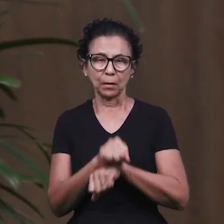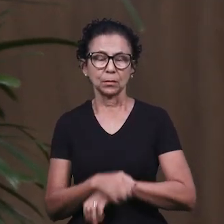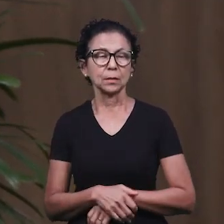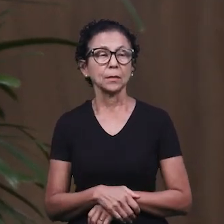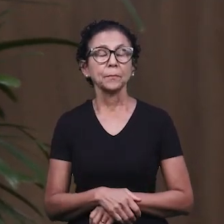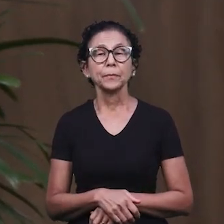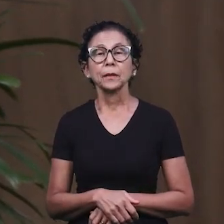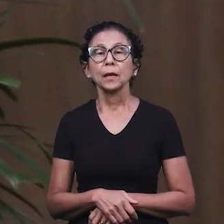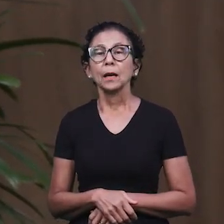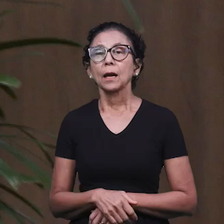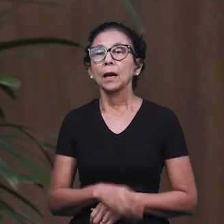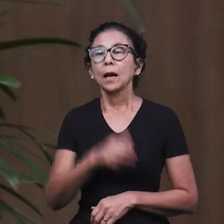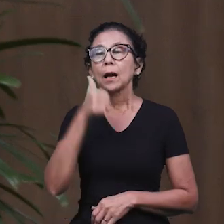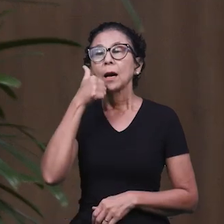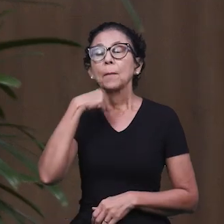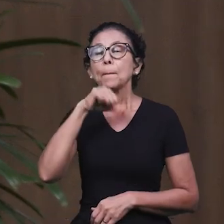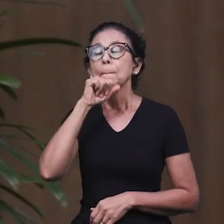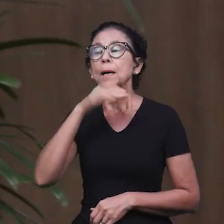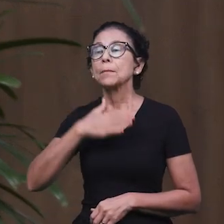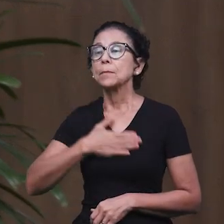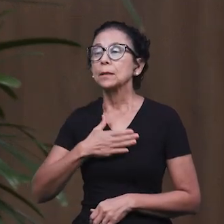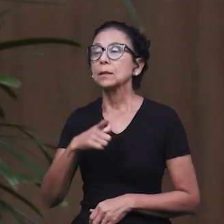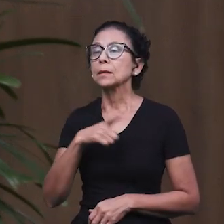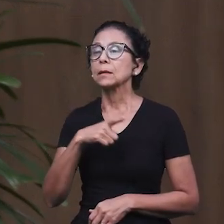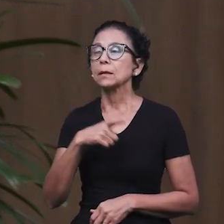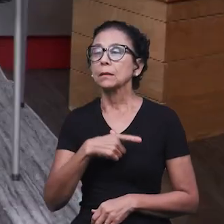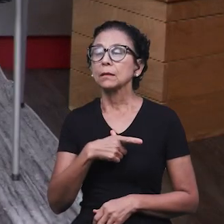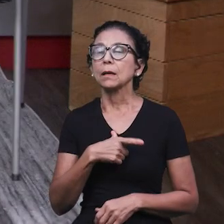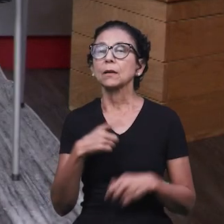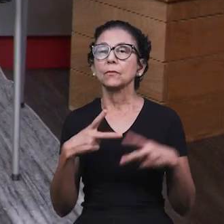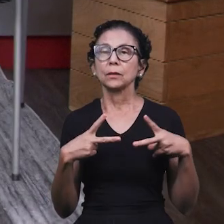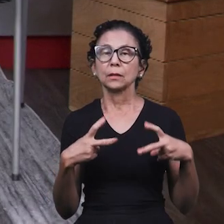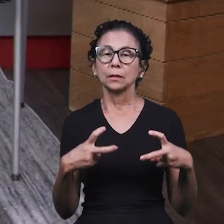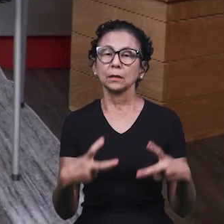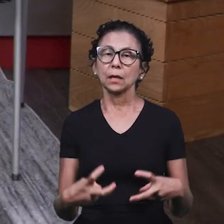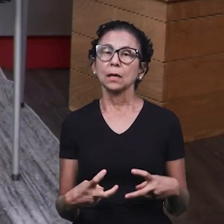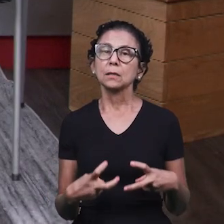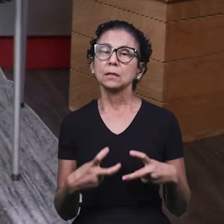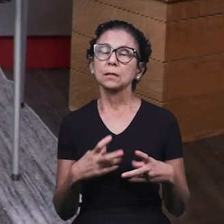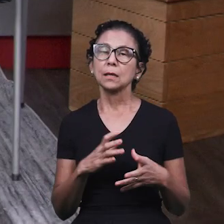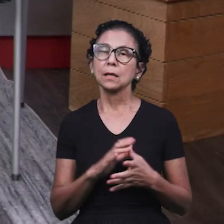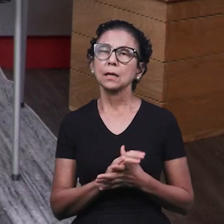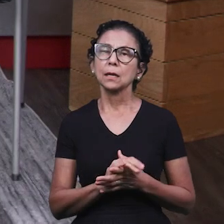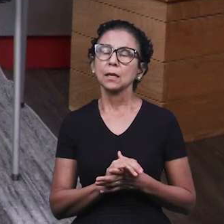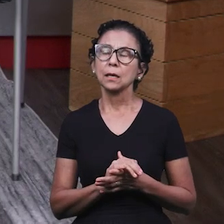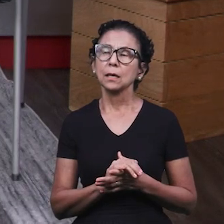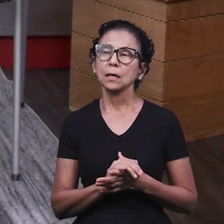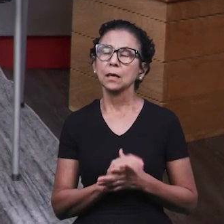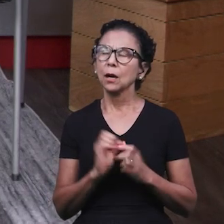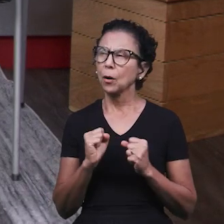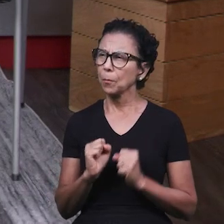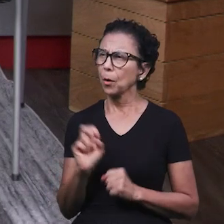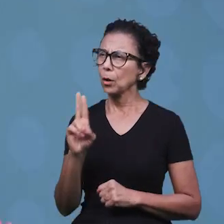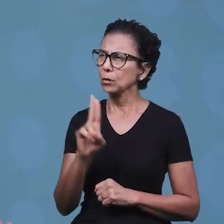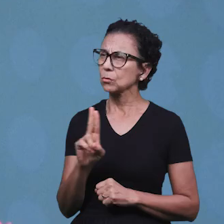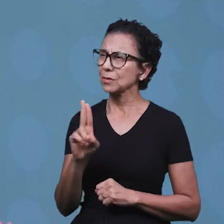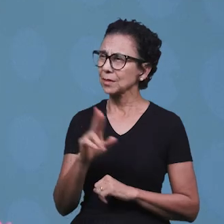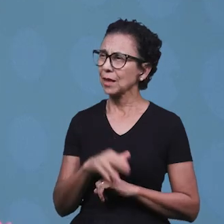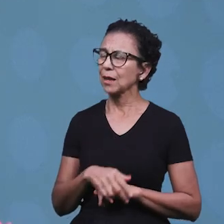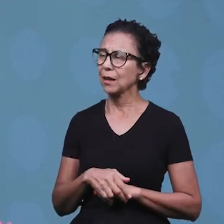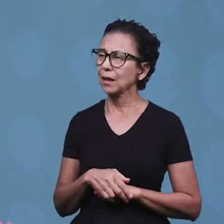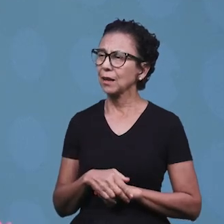histórico familiar pregresso, eu posso repor? É muito interessante porque é uma pergunta muito feita,